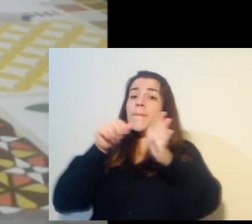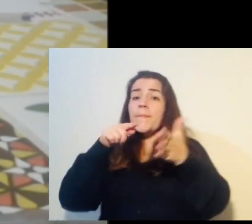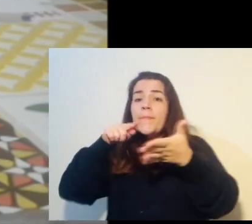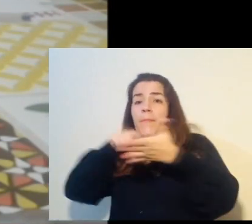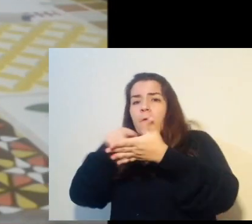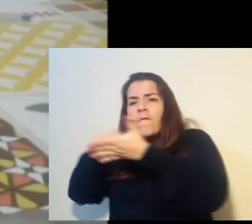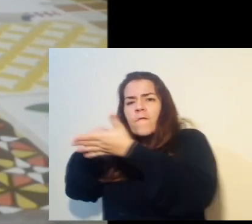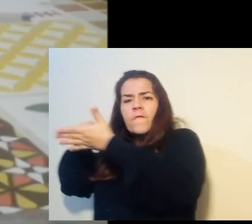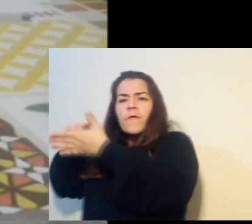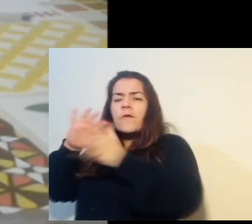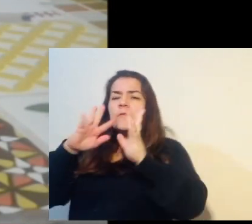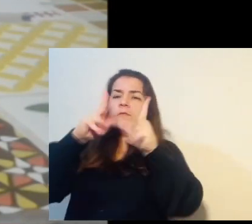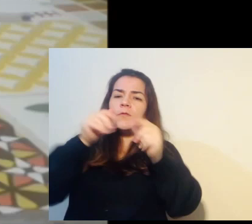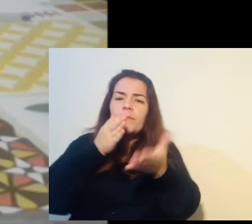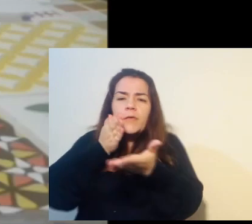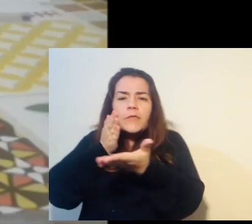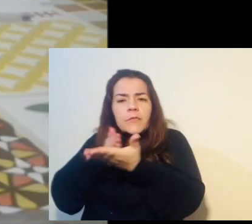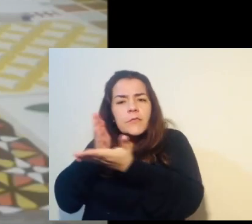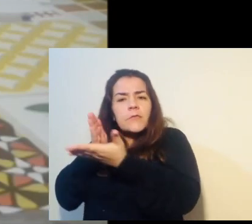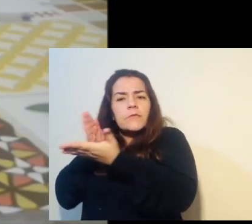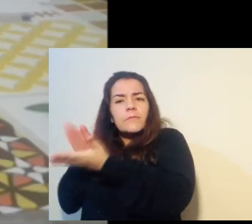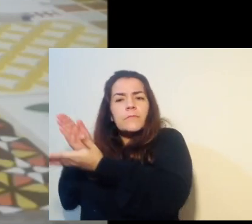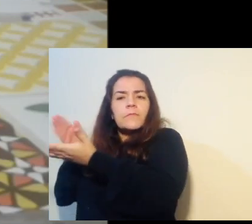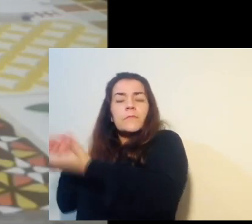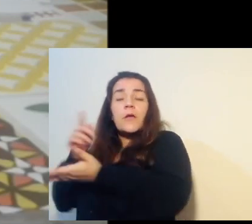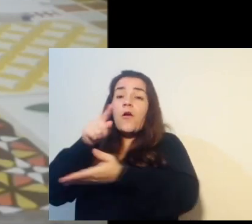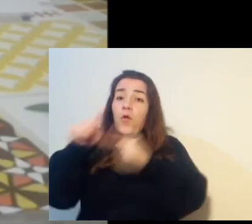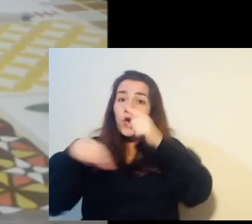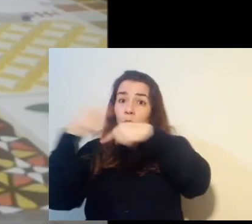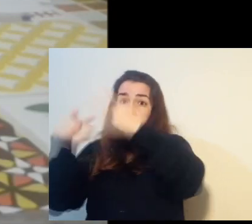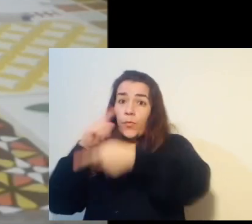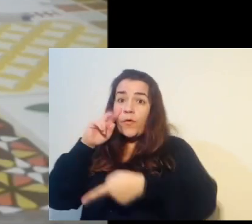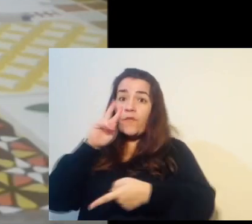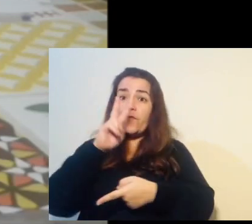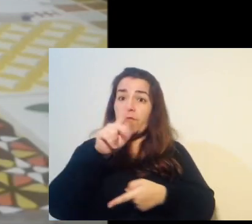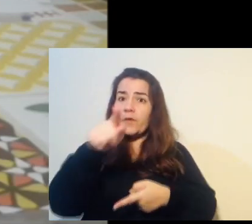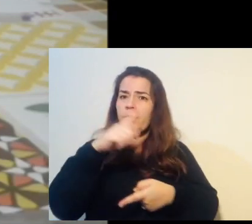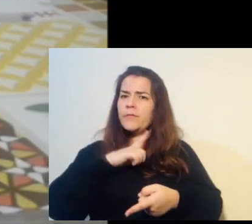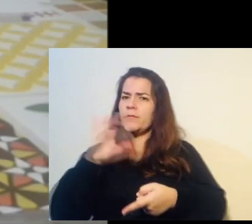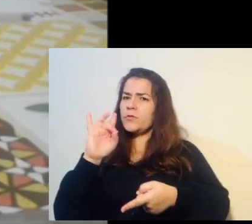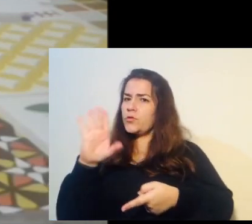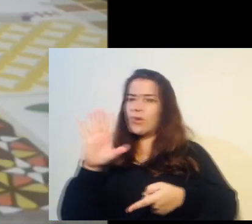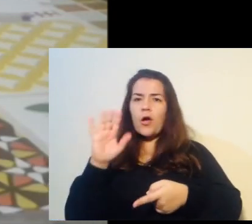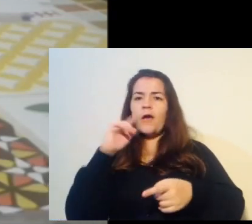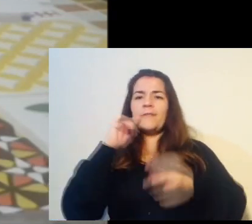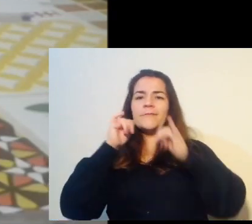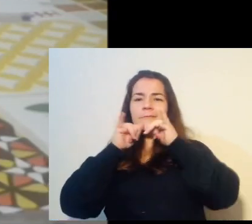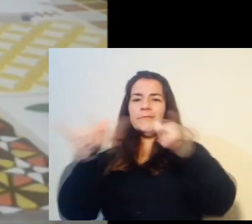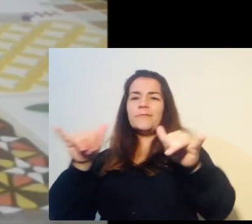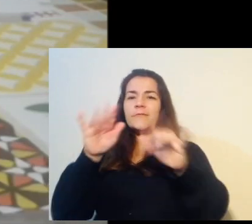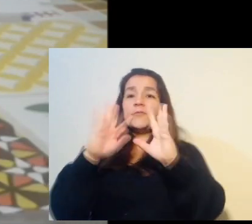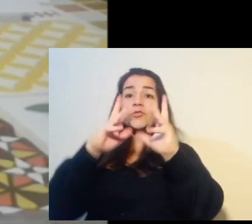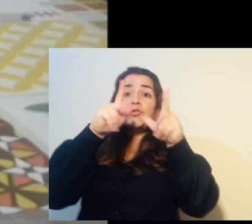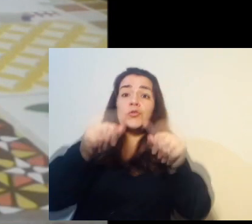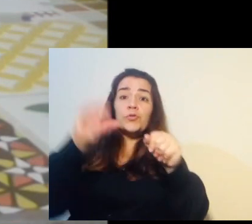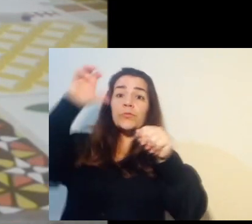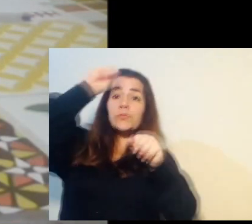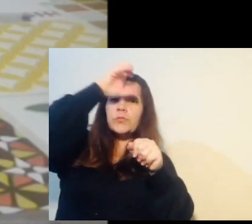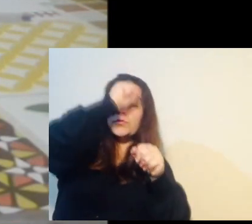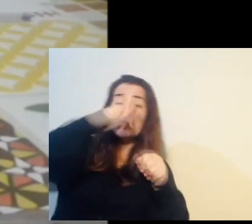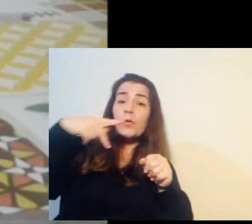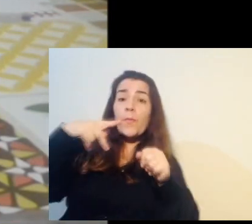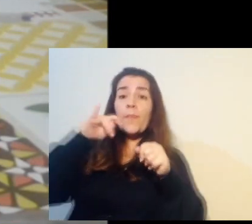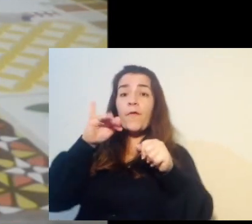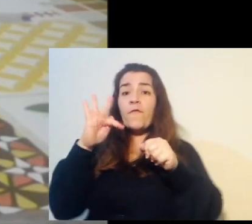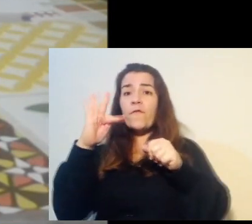furo, depois uma seguindo da outra, tá? Aí depois que a gente vê isso, eu vou dar só umas pequenas dicas. O processo de